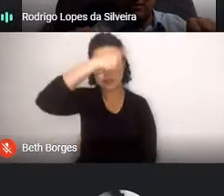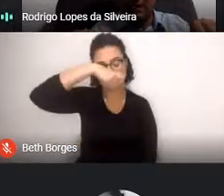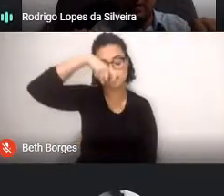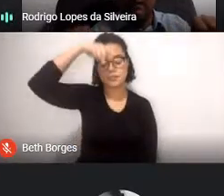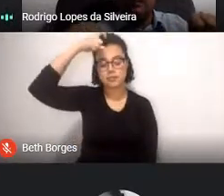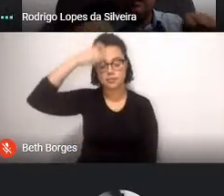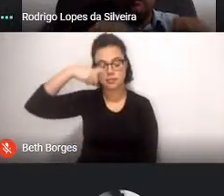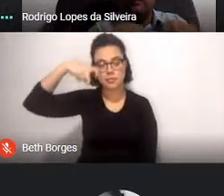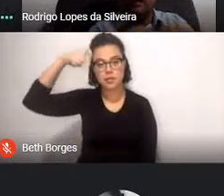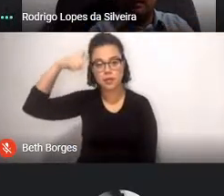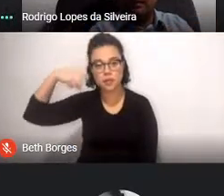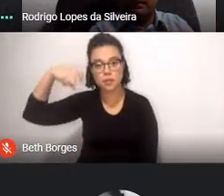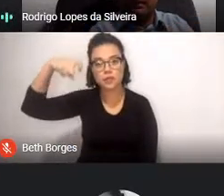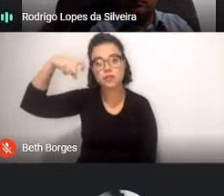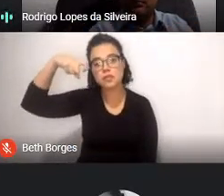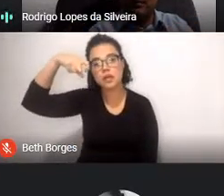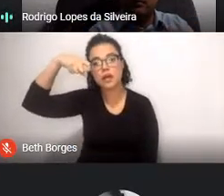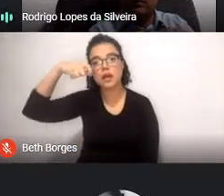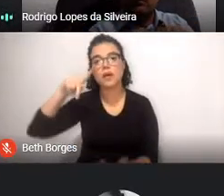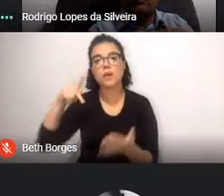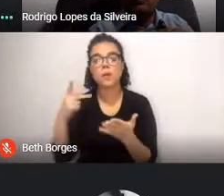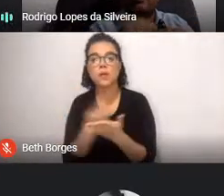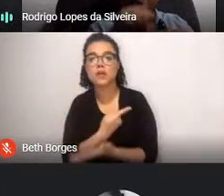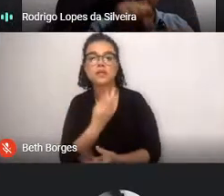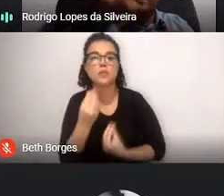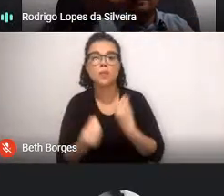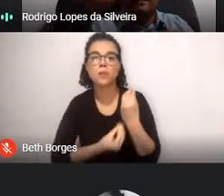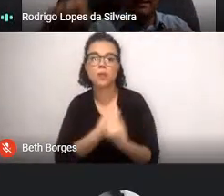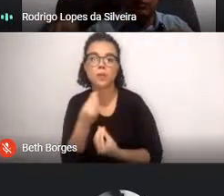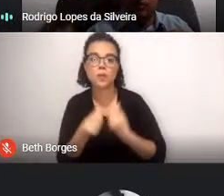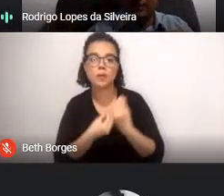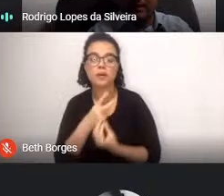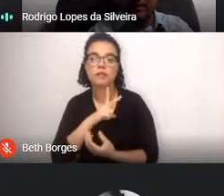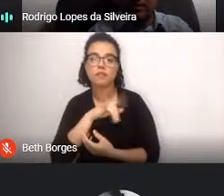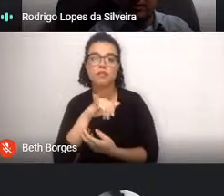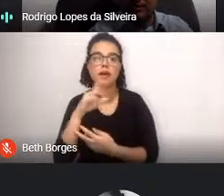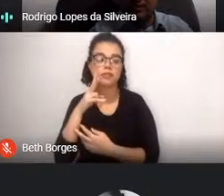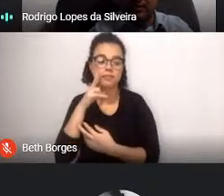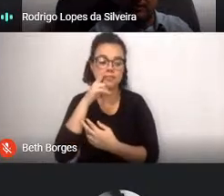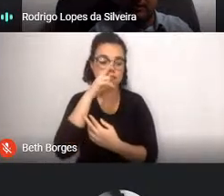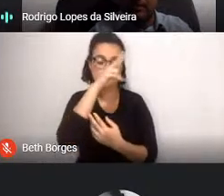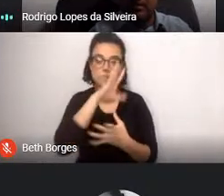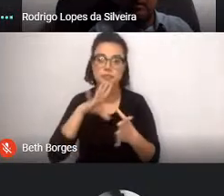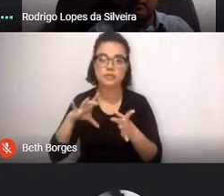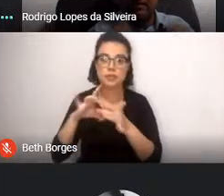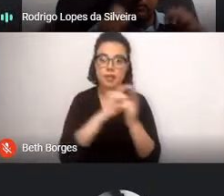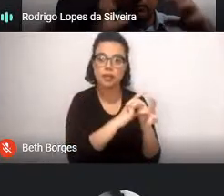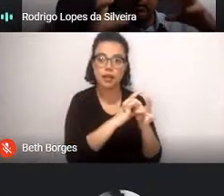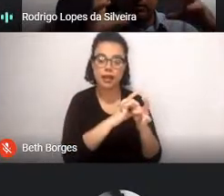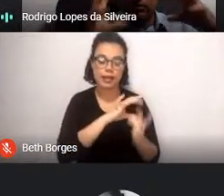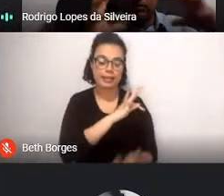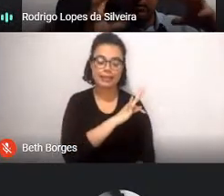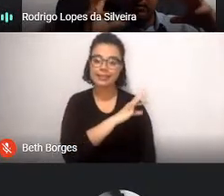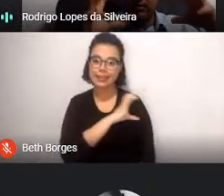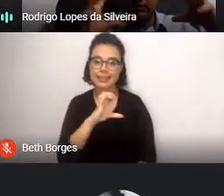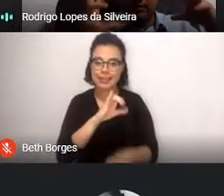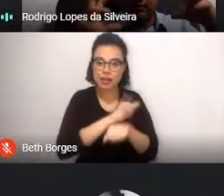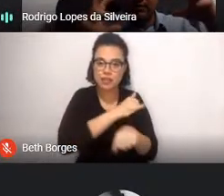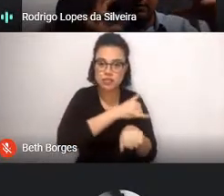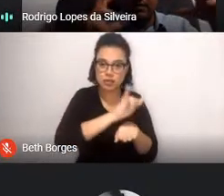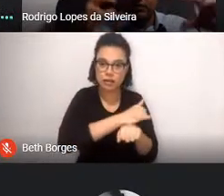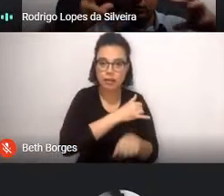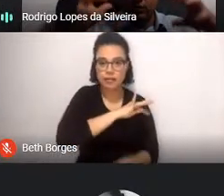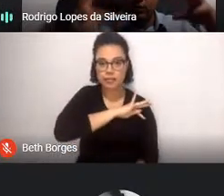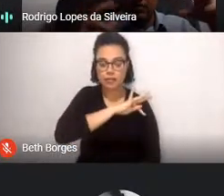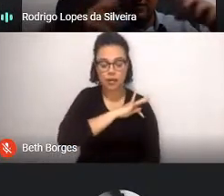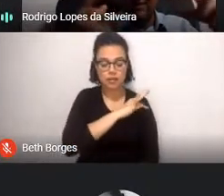vai estar, nesse momento, fortalecendo a técnica da TCC, fazendo com que todas